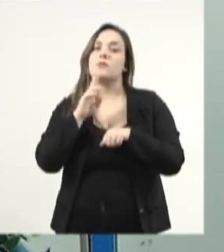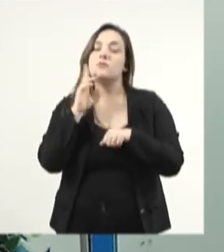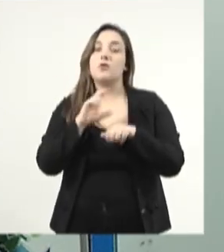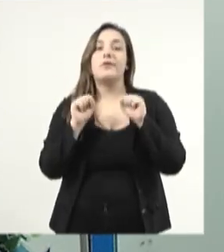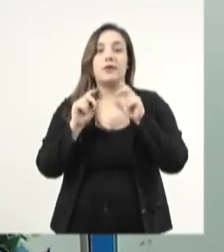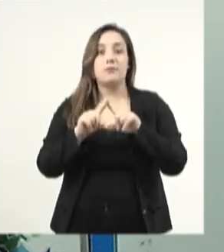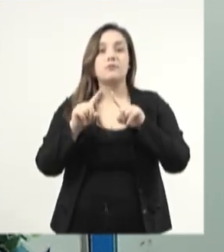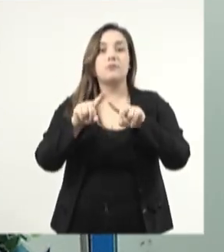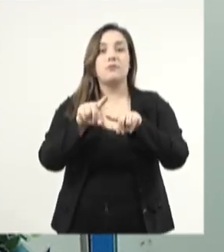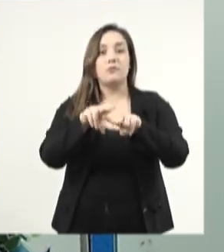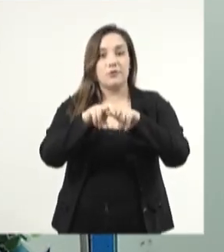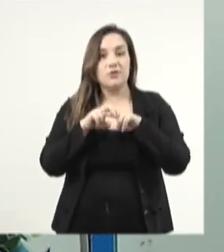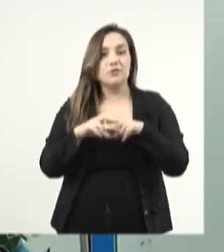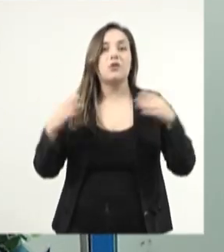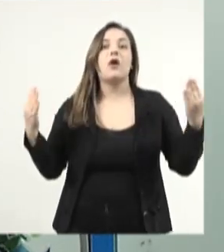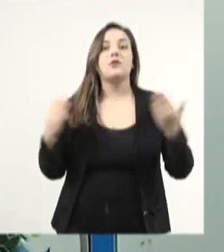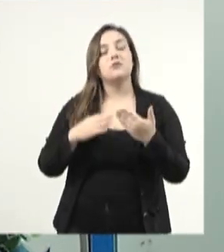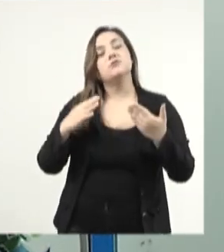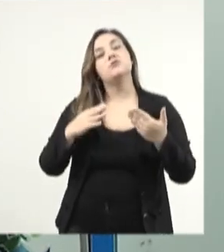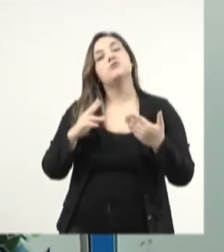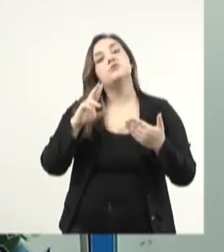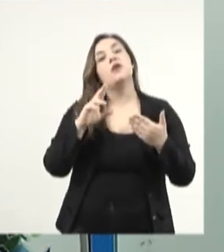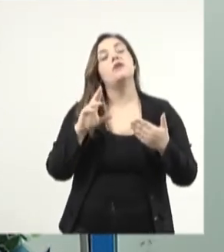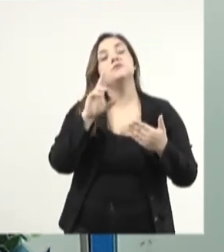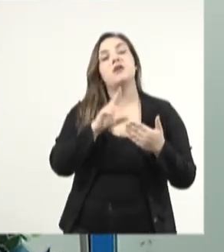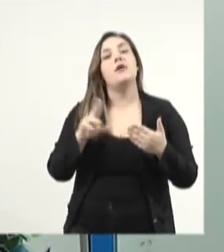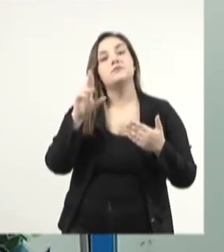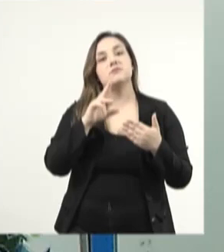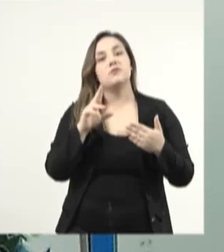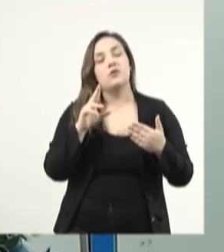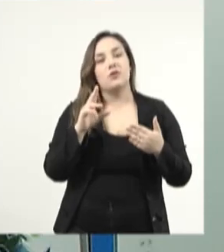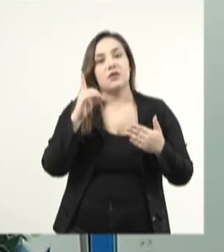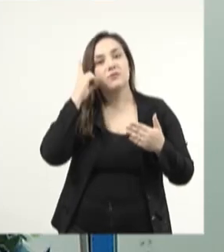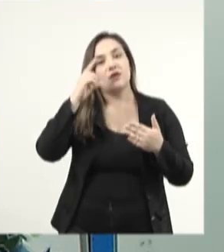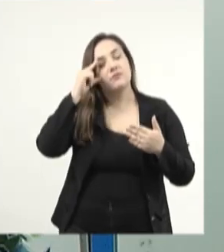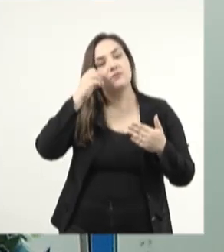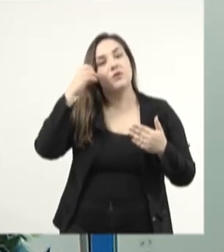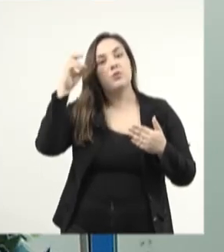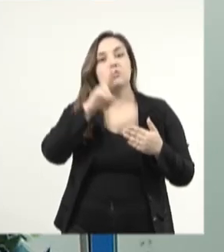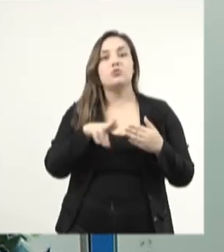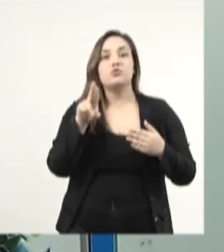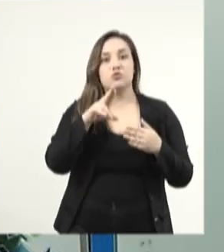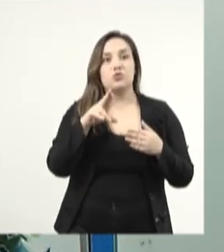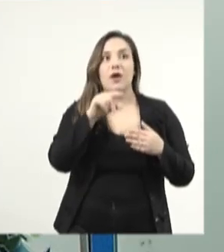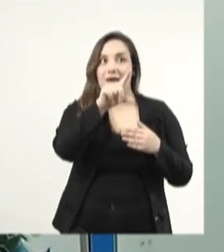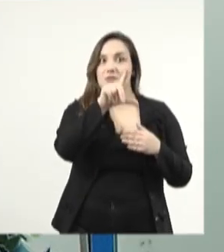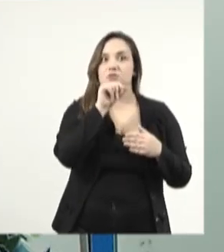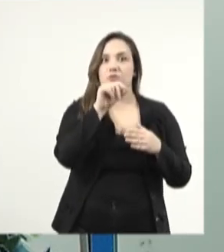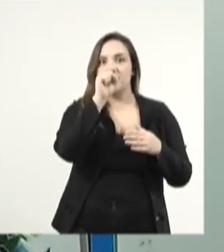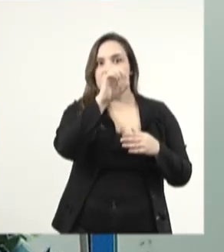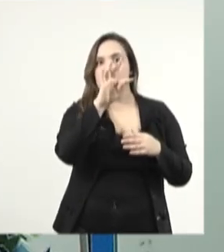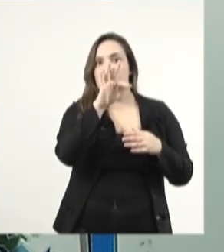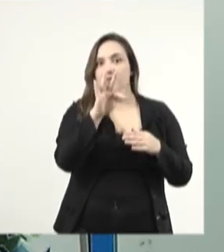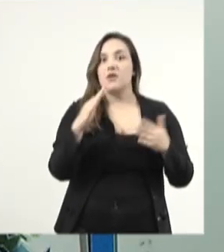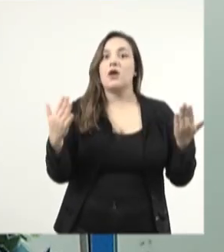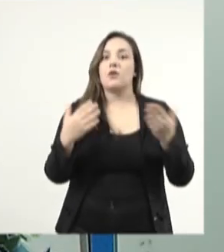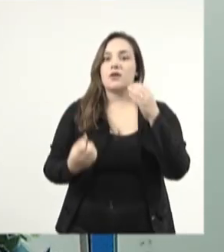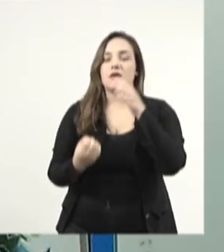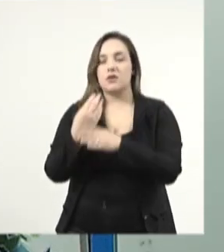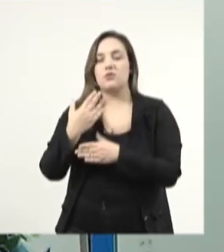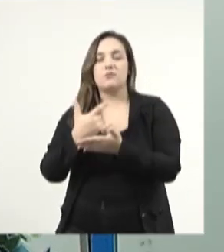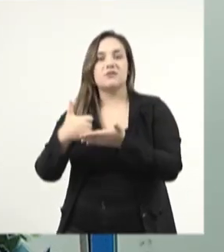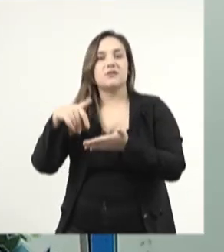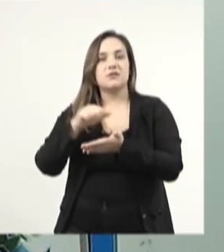Pedrocian Neto, inclusive partindo dessa decisão do STF, fez a apresentação de um projeto de lei que institui aqui em Mato Grosso do Sul